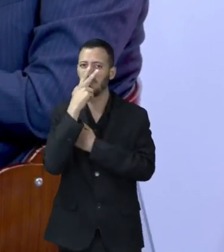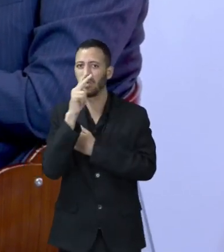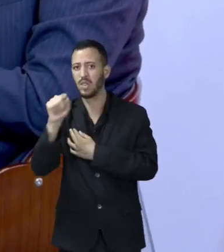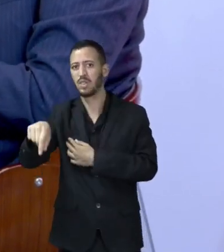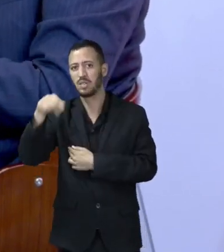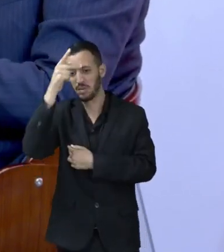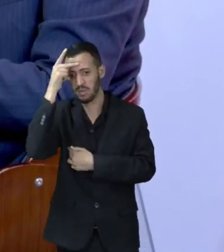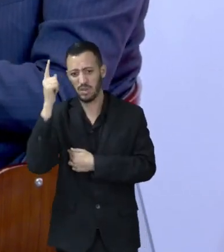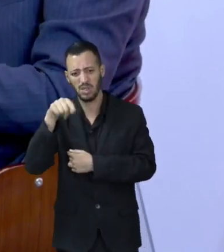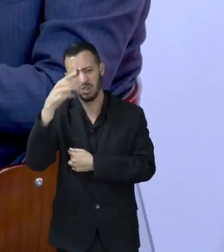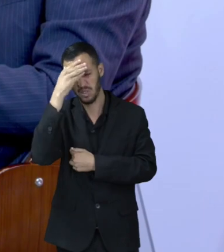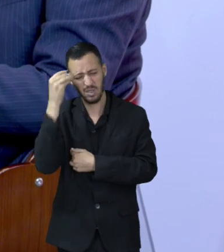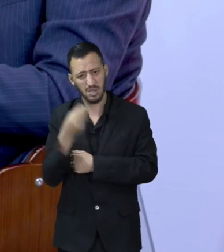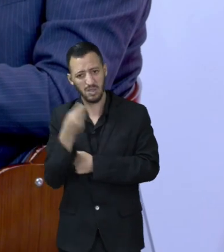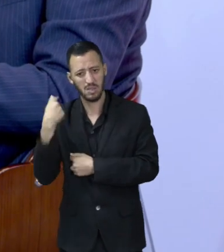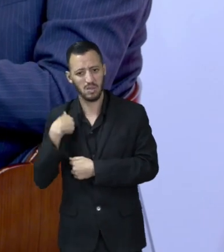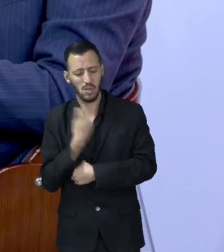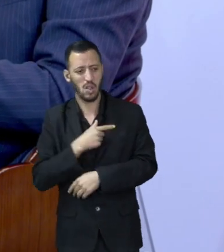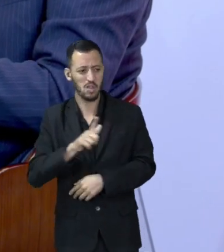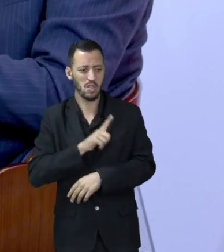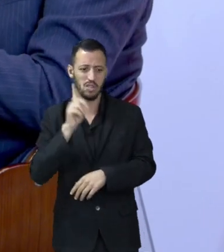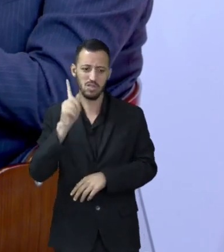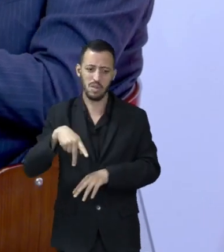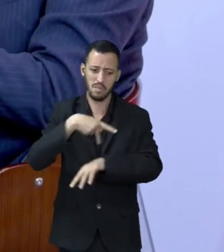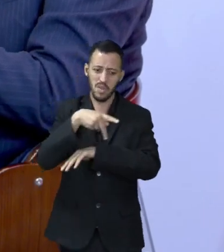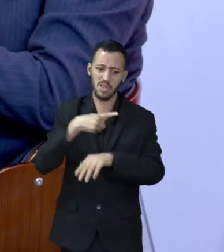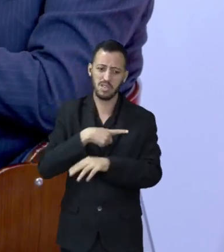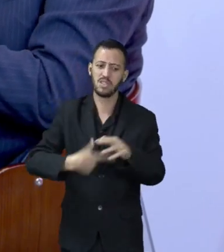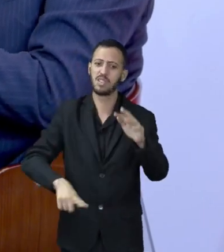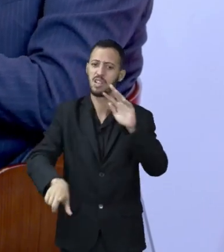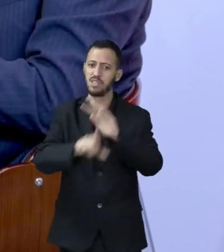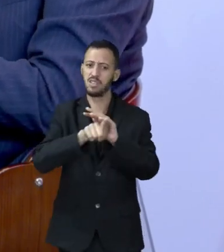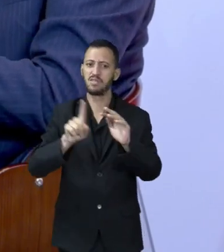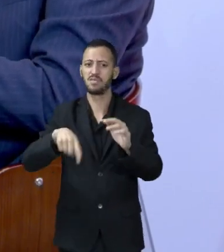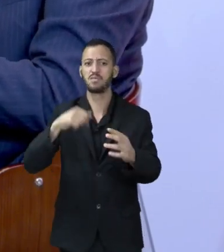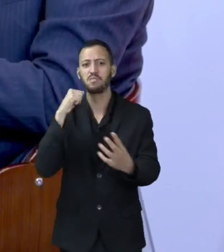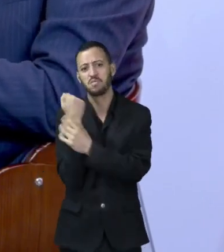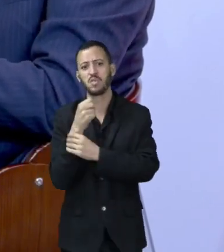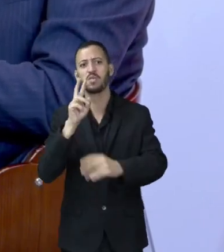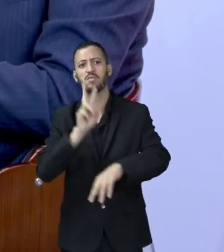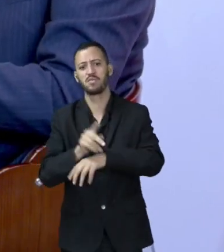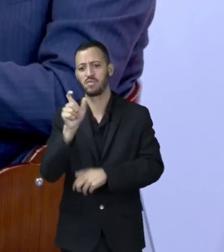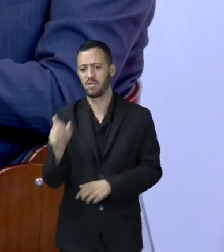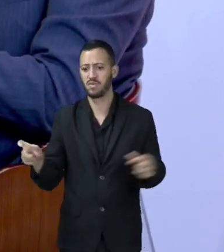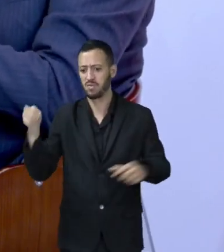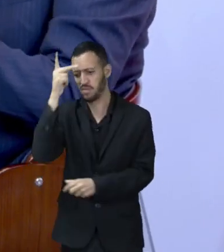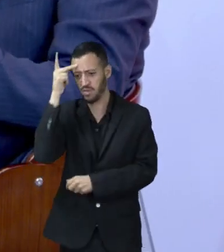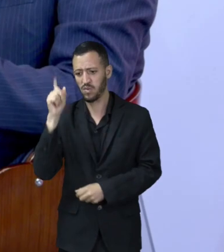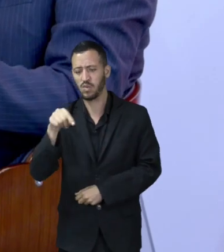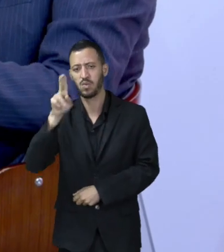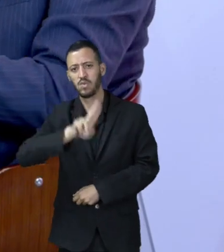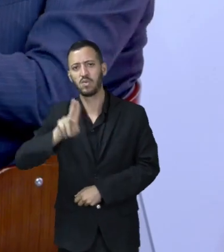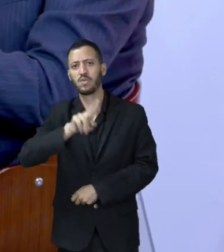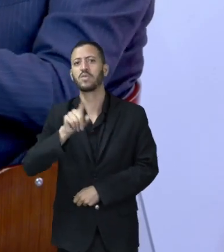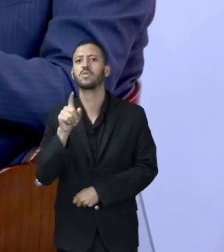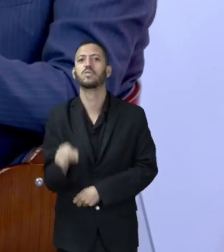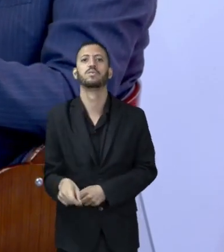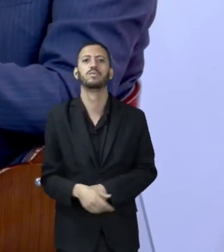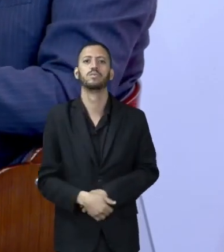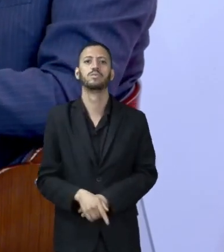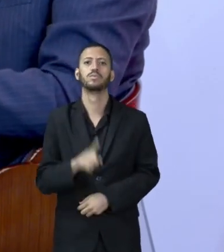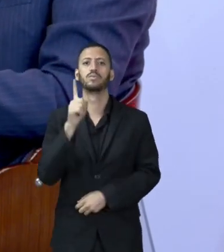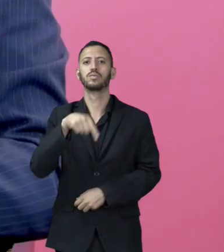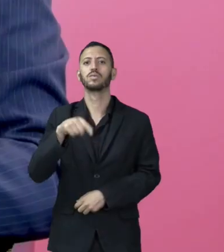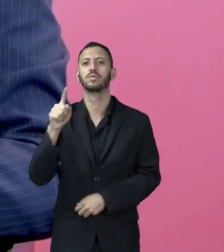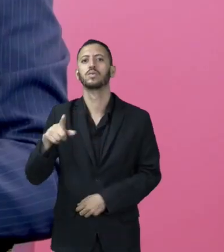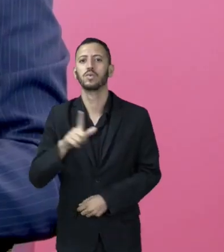pessoas esquecem que a gente está num país que tem leis que protegem essas pessoas e simplesmente utilizam aquele